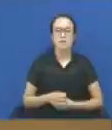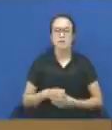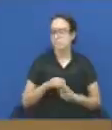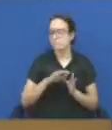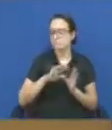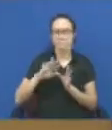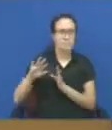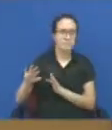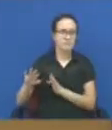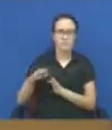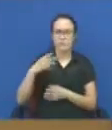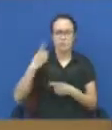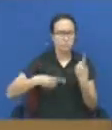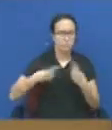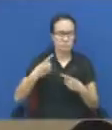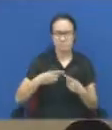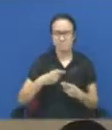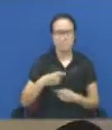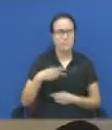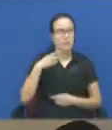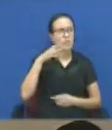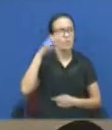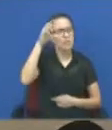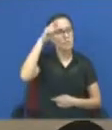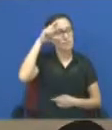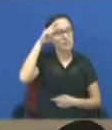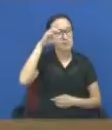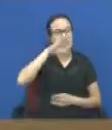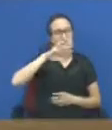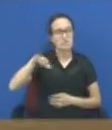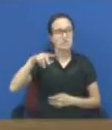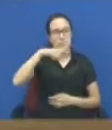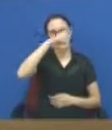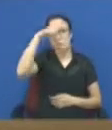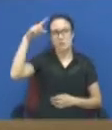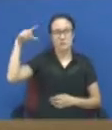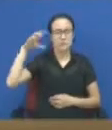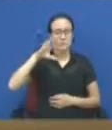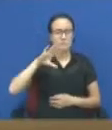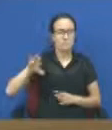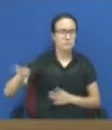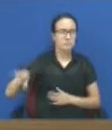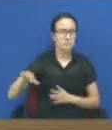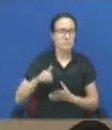Dispenso. Vereador Farid. Dispenso. Vereadora Mayra. Dispenso. Em votação.